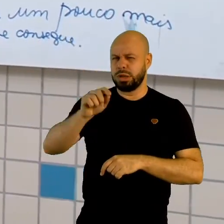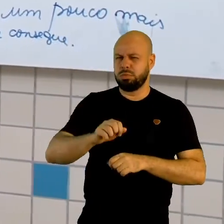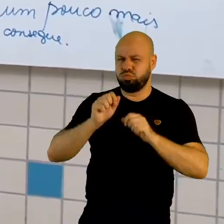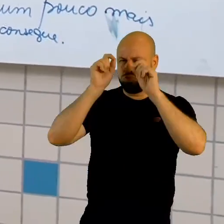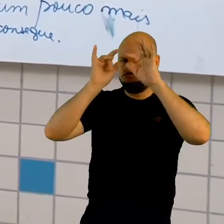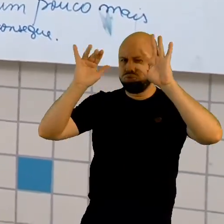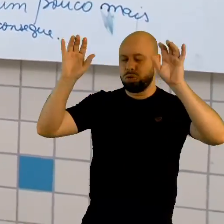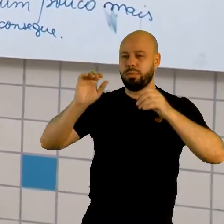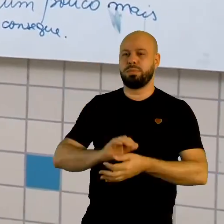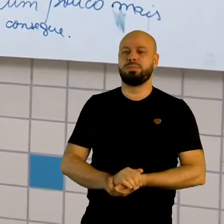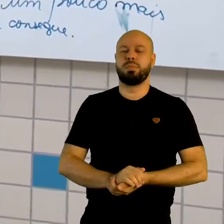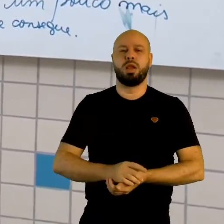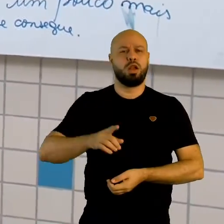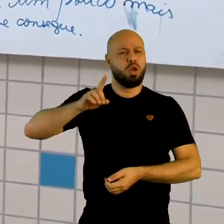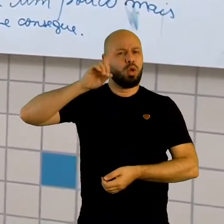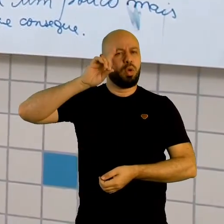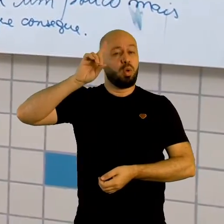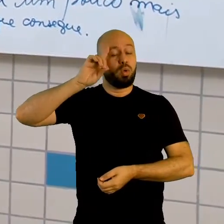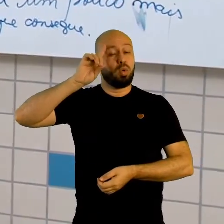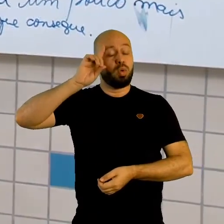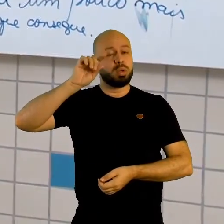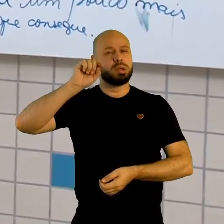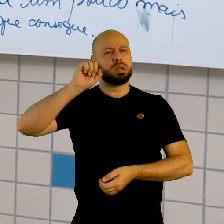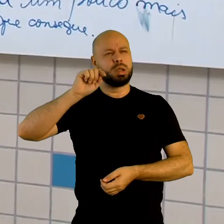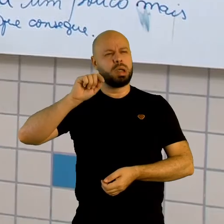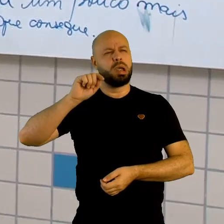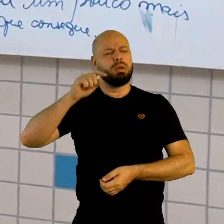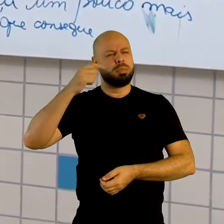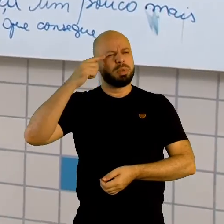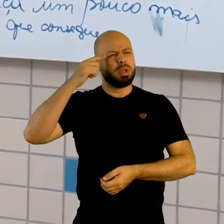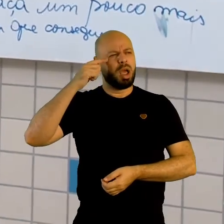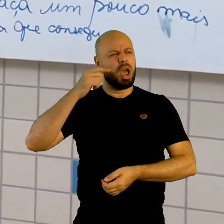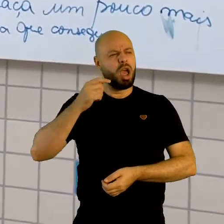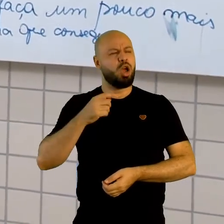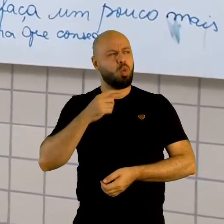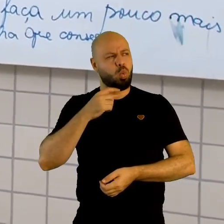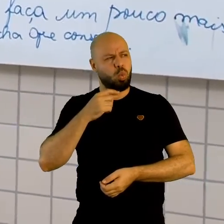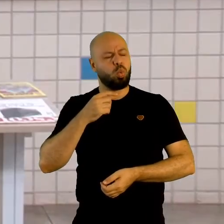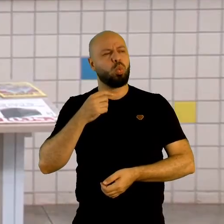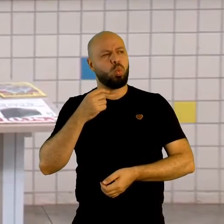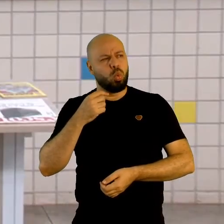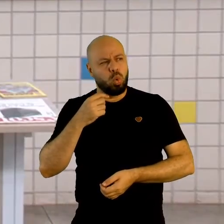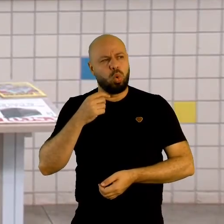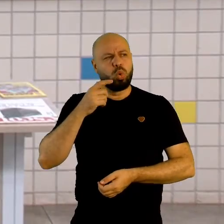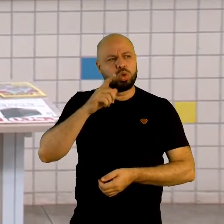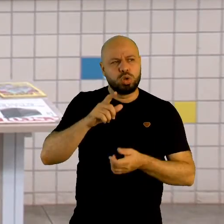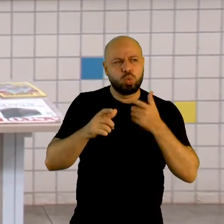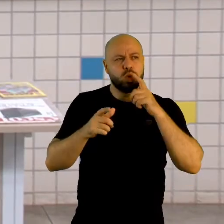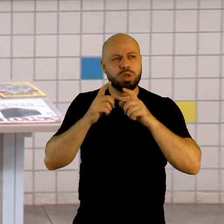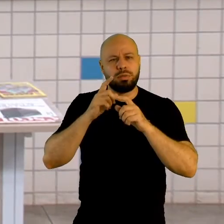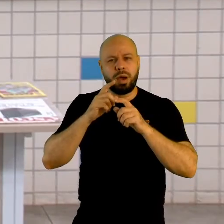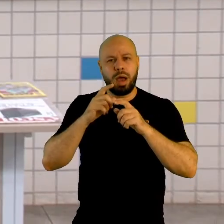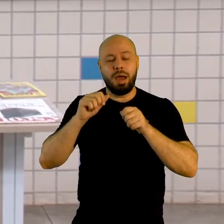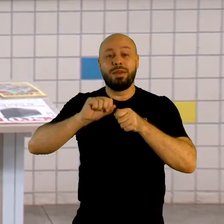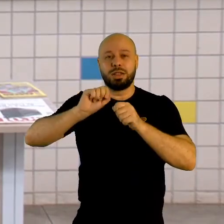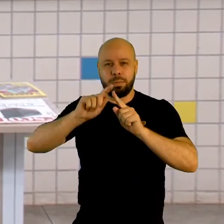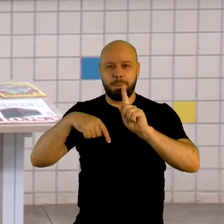vocês. Todos os dias faça um pouco mais do que você acha que consegue. Abraço virtual a